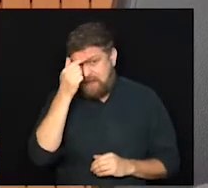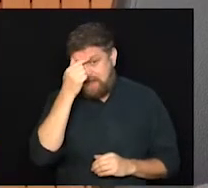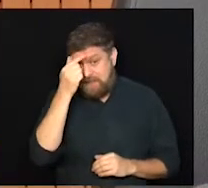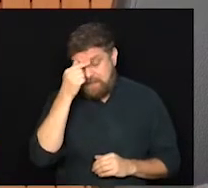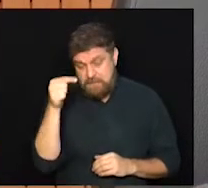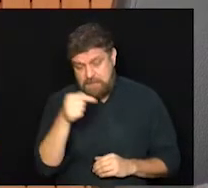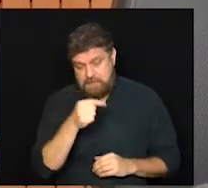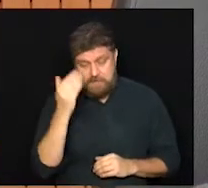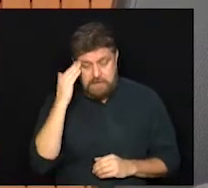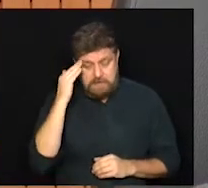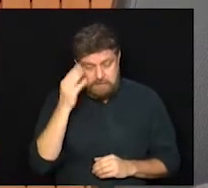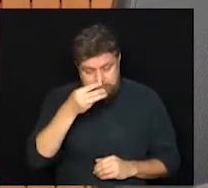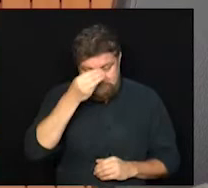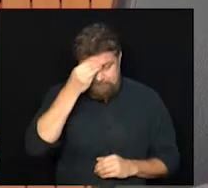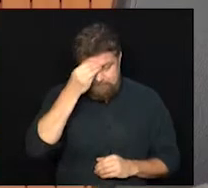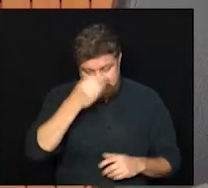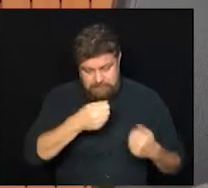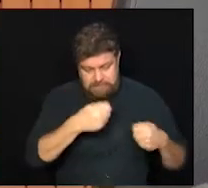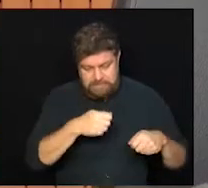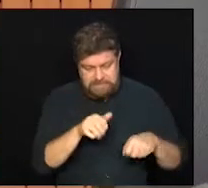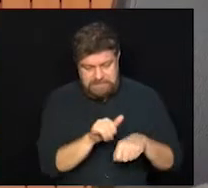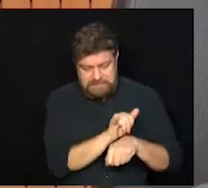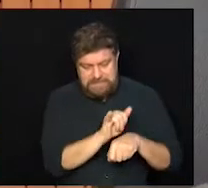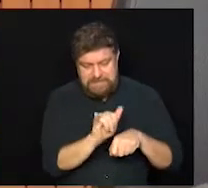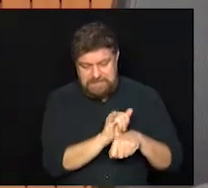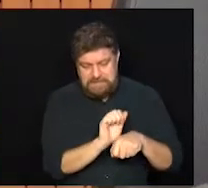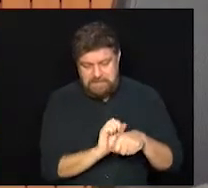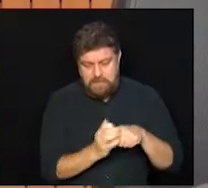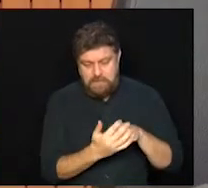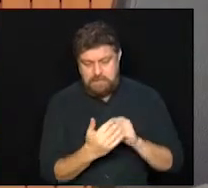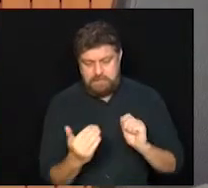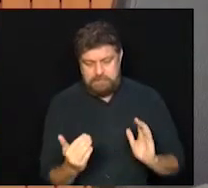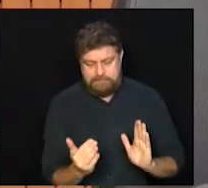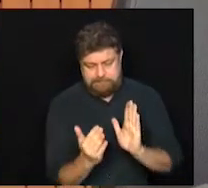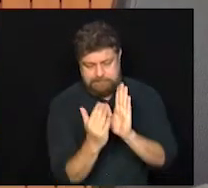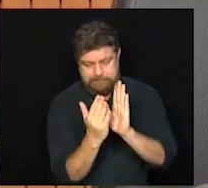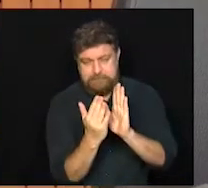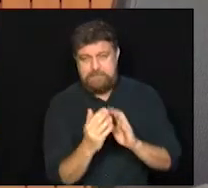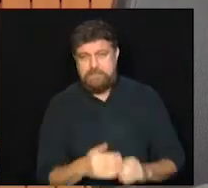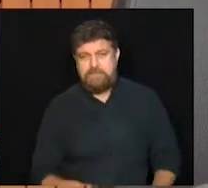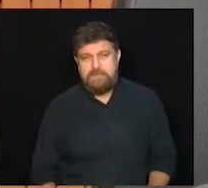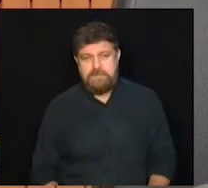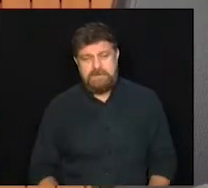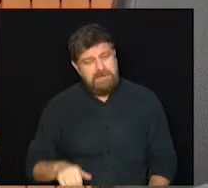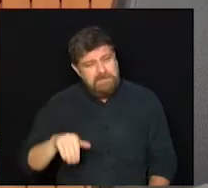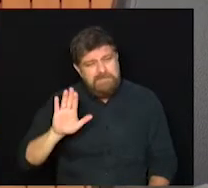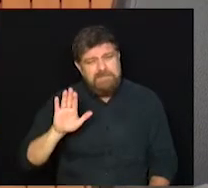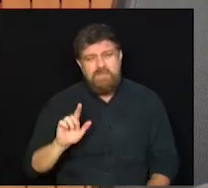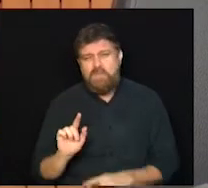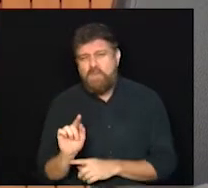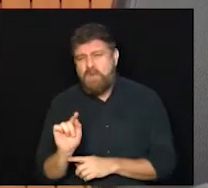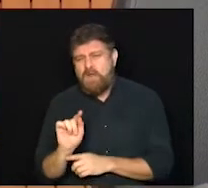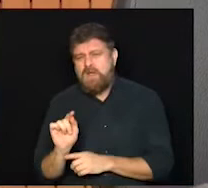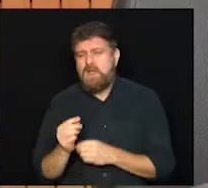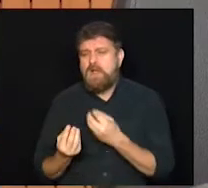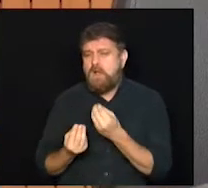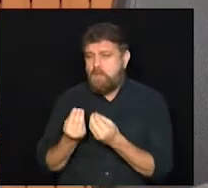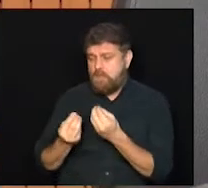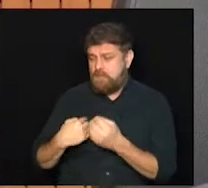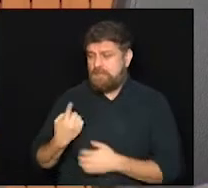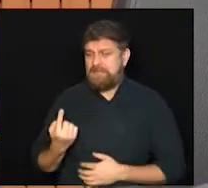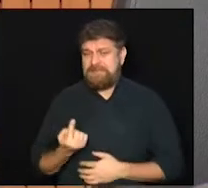entende como necessárias para enfrentamento deste momento, e mais do que isso, né, como é que a gente precisa